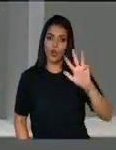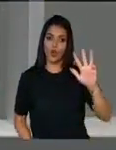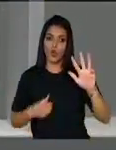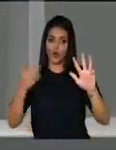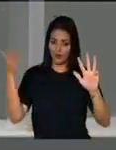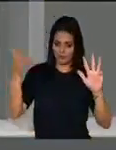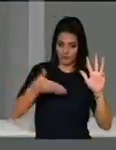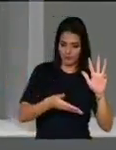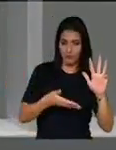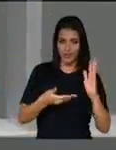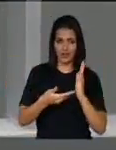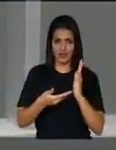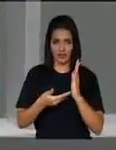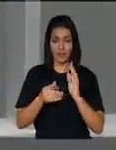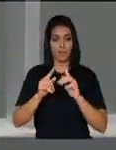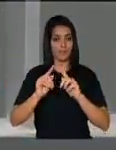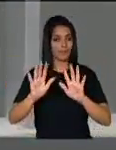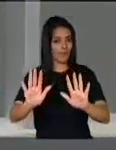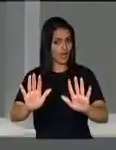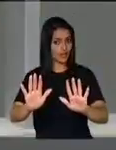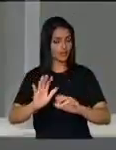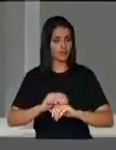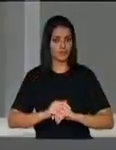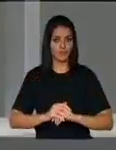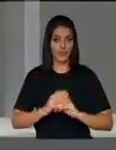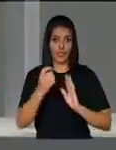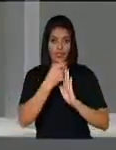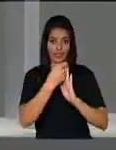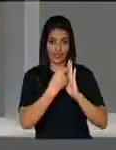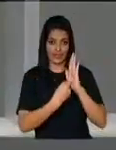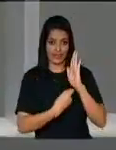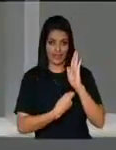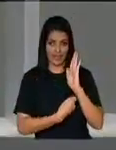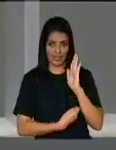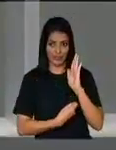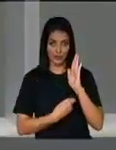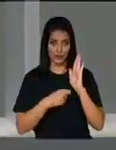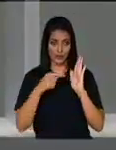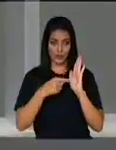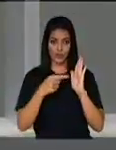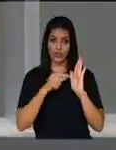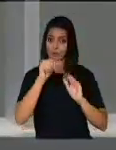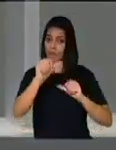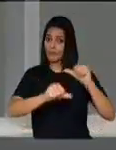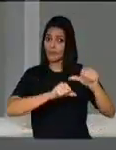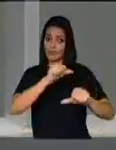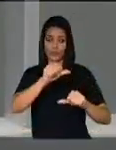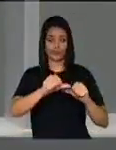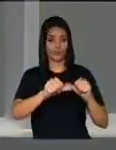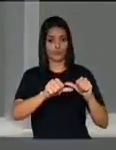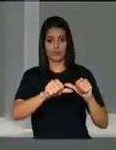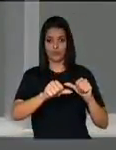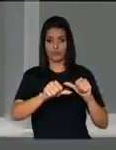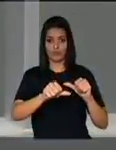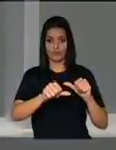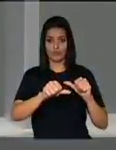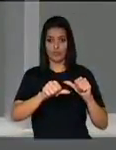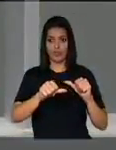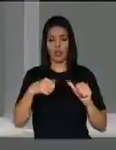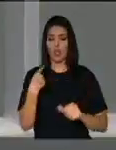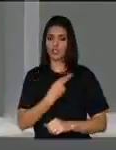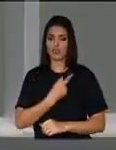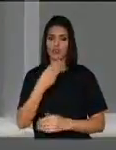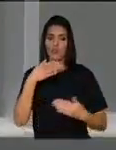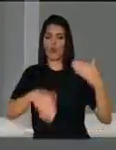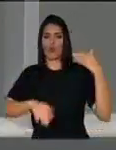casa. Ocorre que o texto modificativo desse projeto não nos